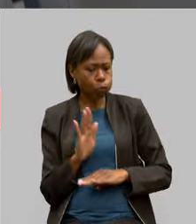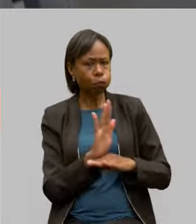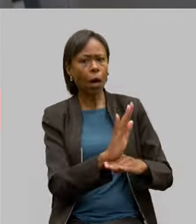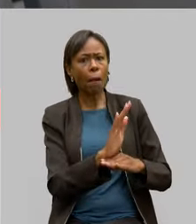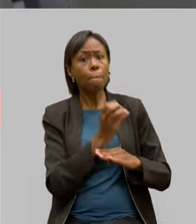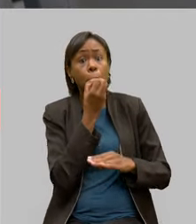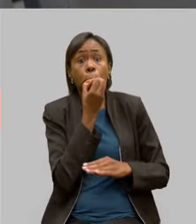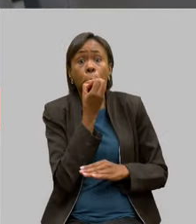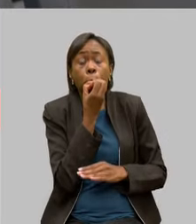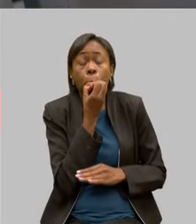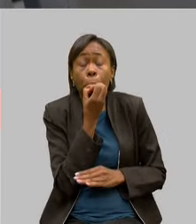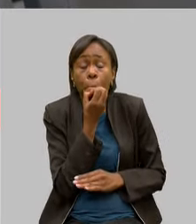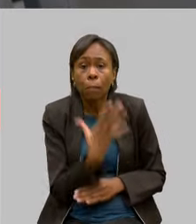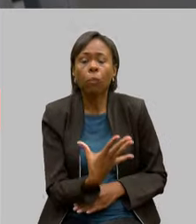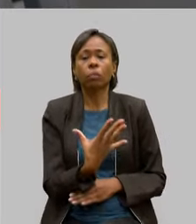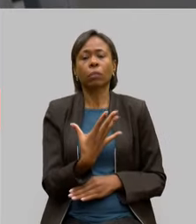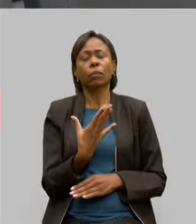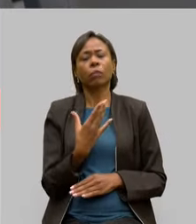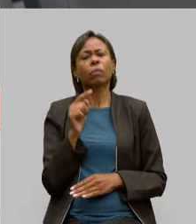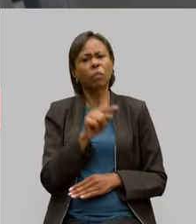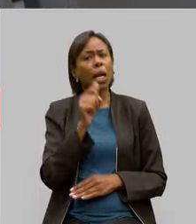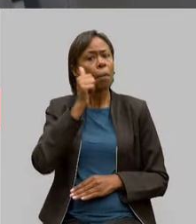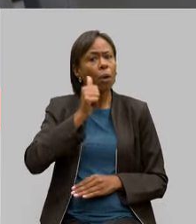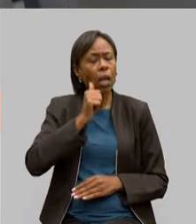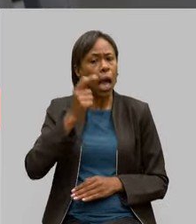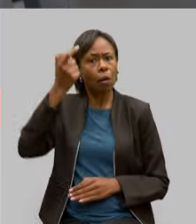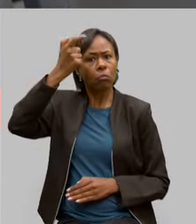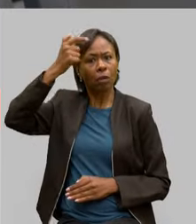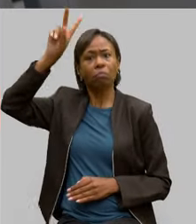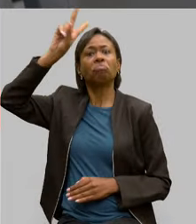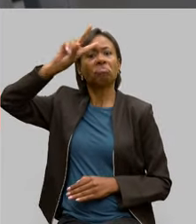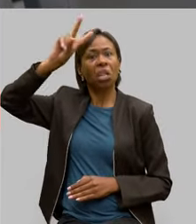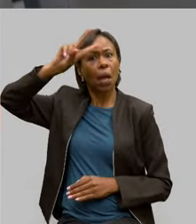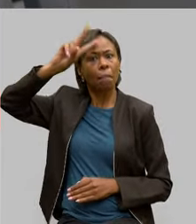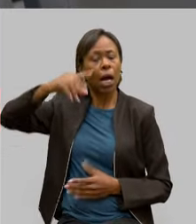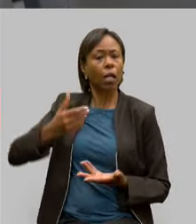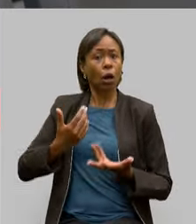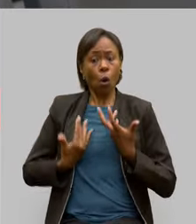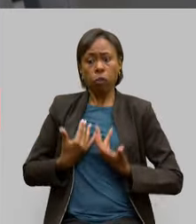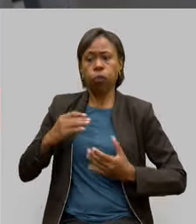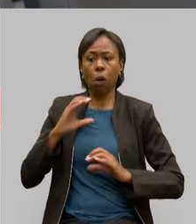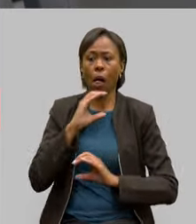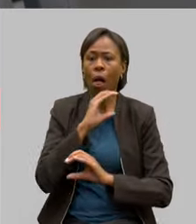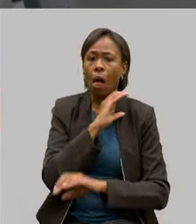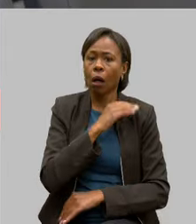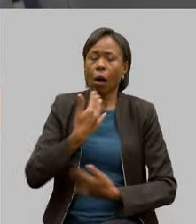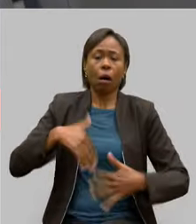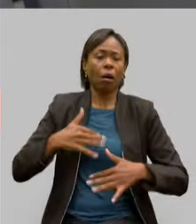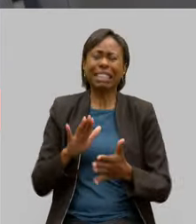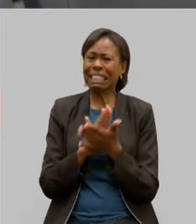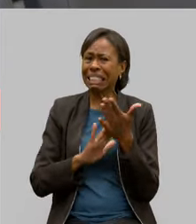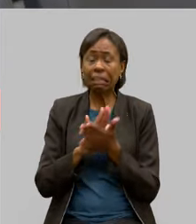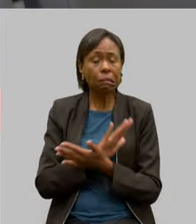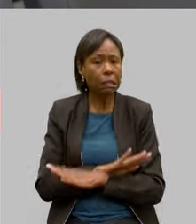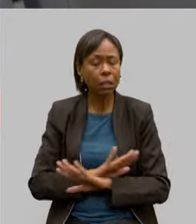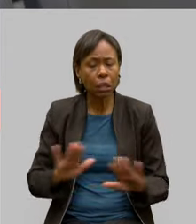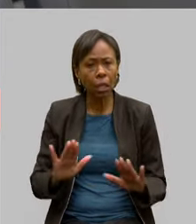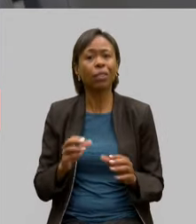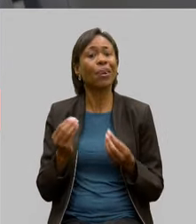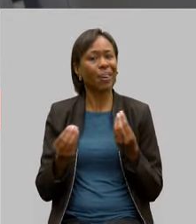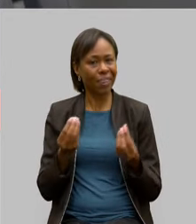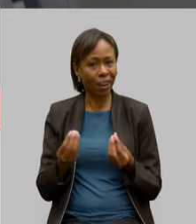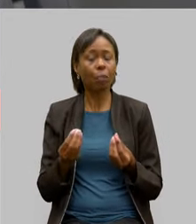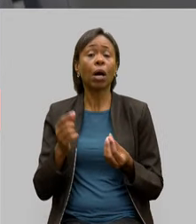ímpar sabe o que que a mulher ter memória sabe o que que a mulher não tem fogacho que são sintomas vasomotores a